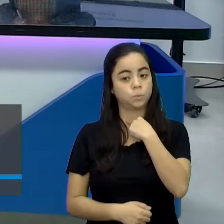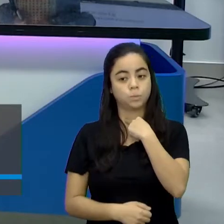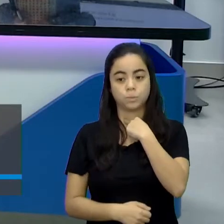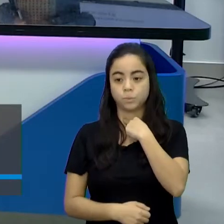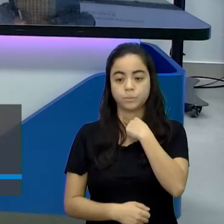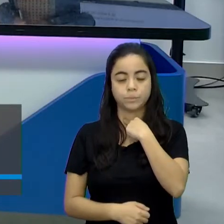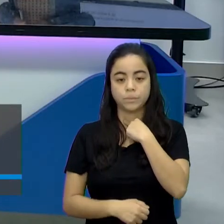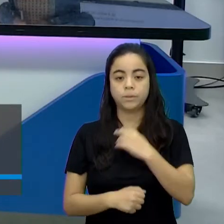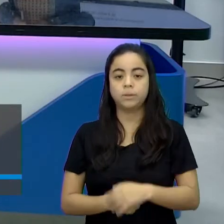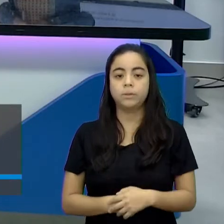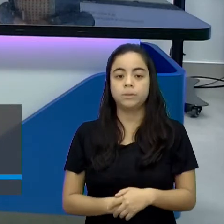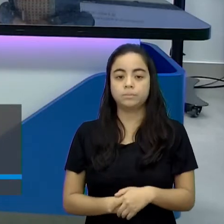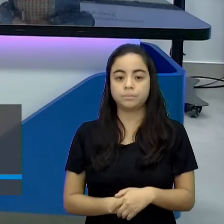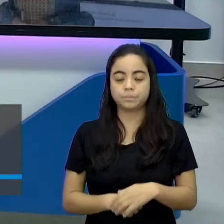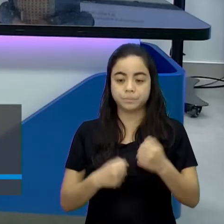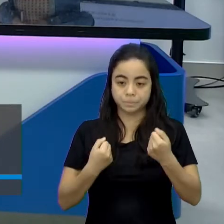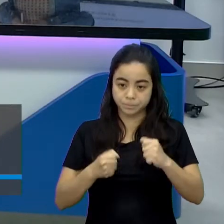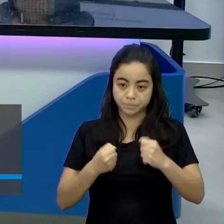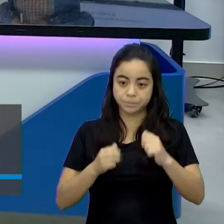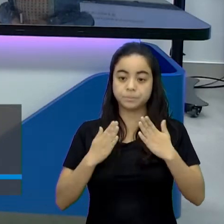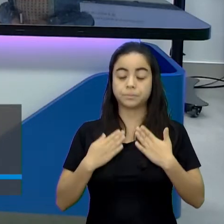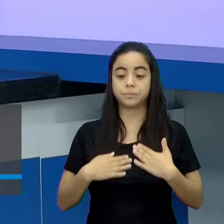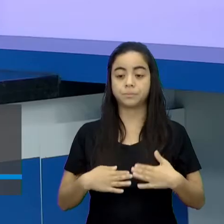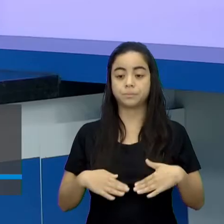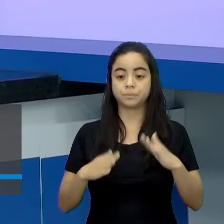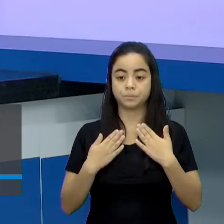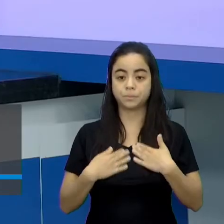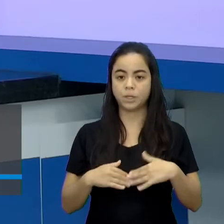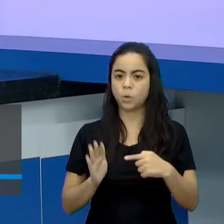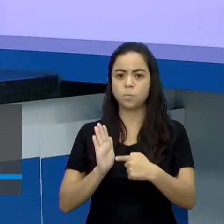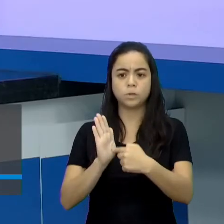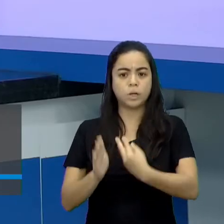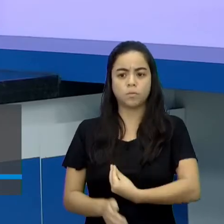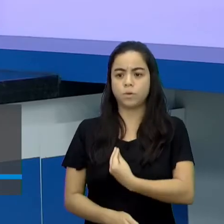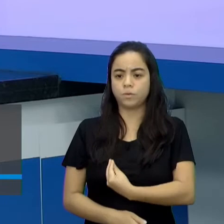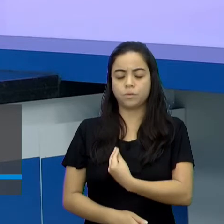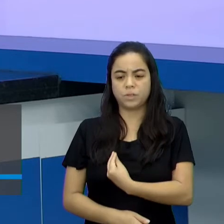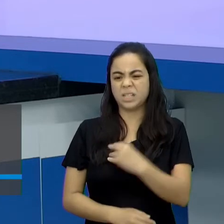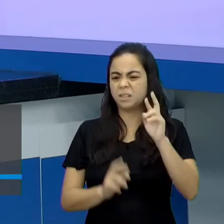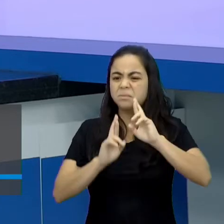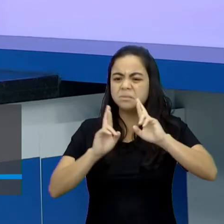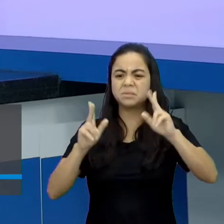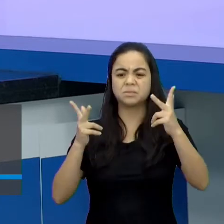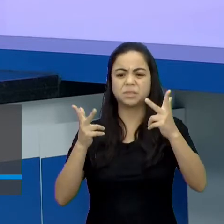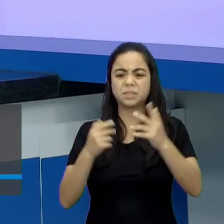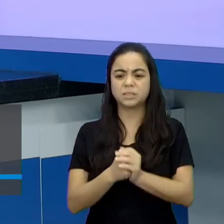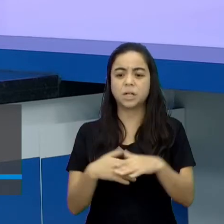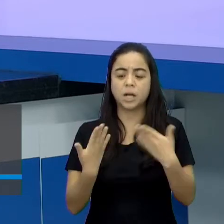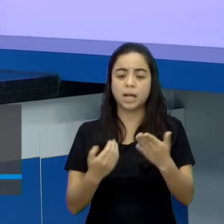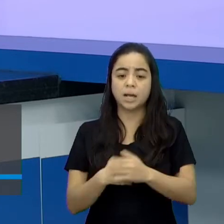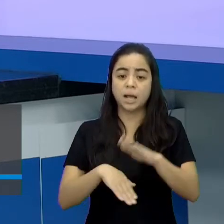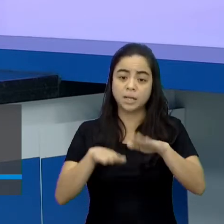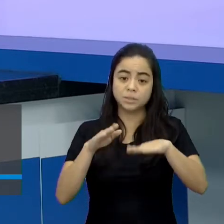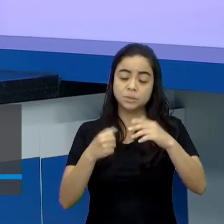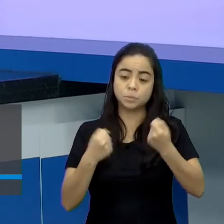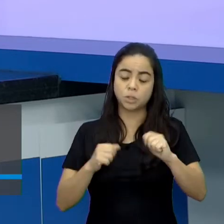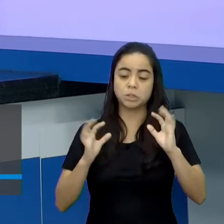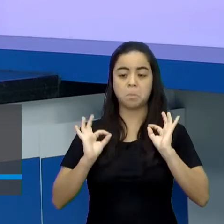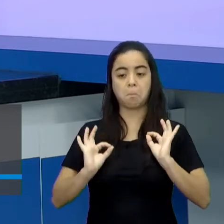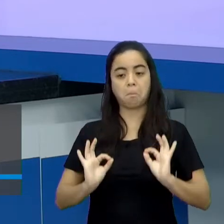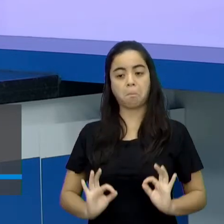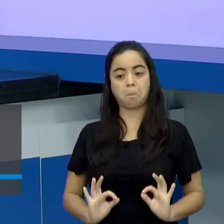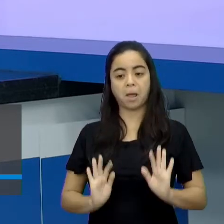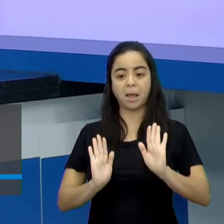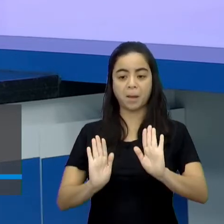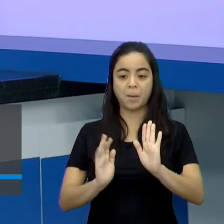que tomar cuidado para não tentar mostrar uma vida que não é sua, né? Que assim, você pode estar andando com coisas chiques, mas